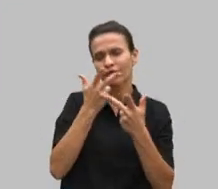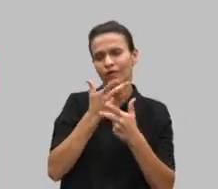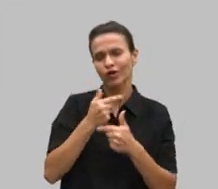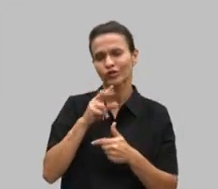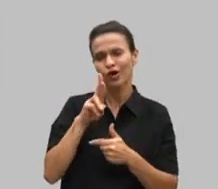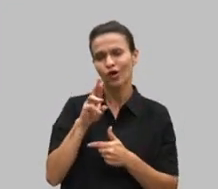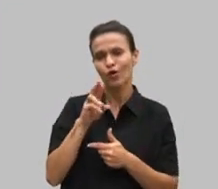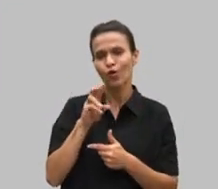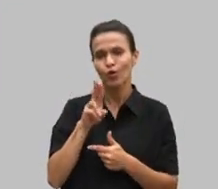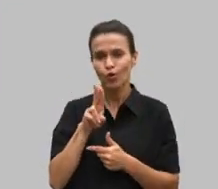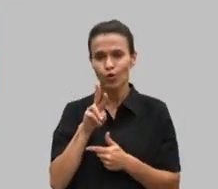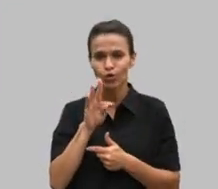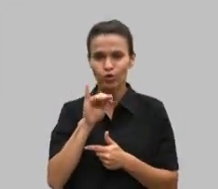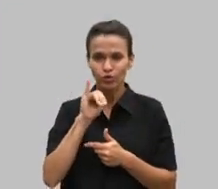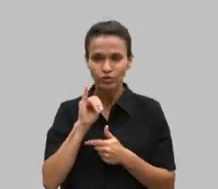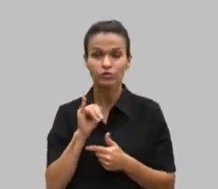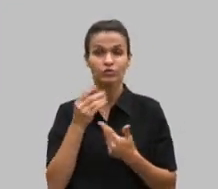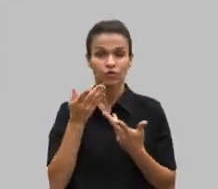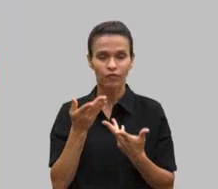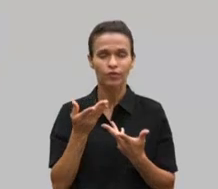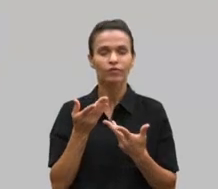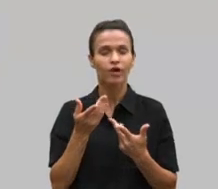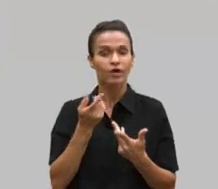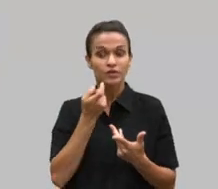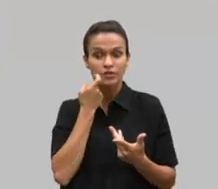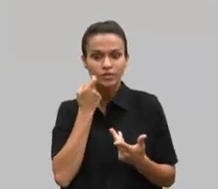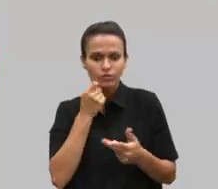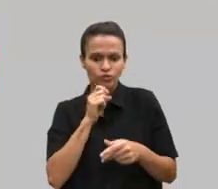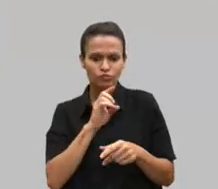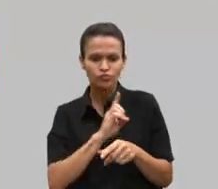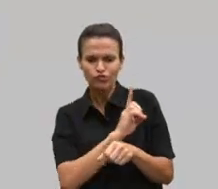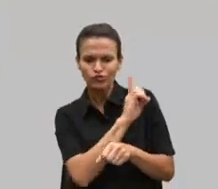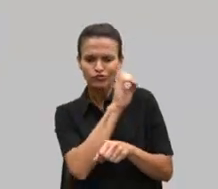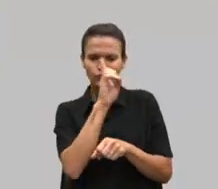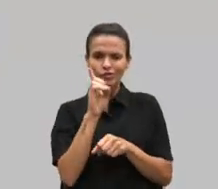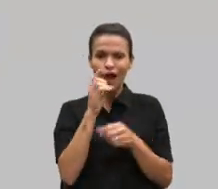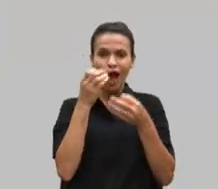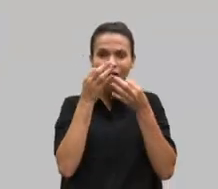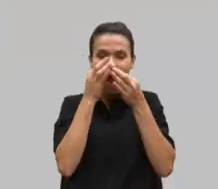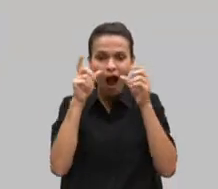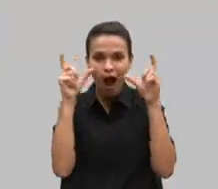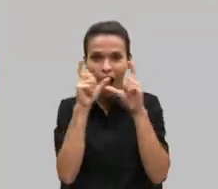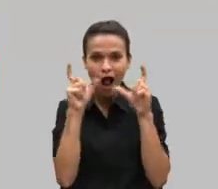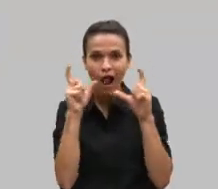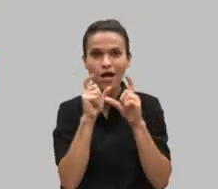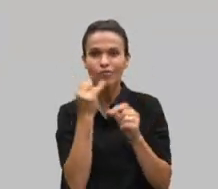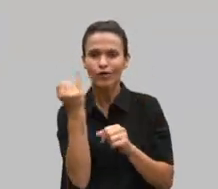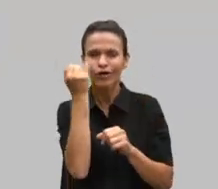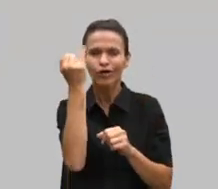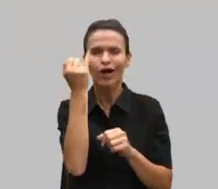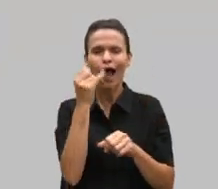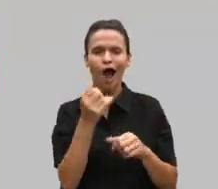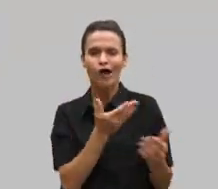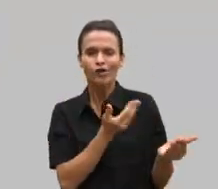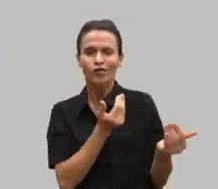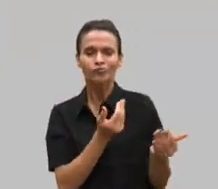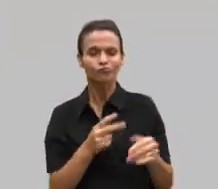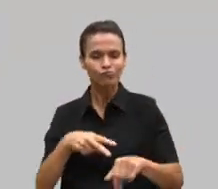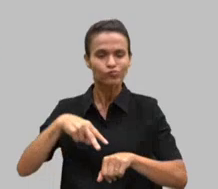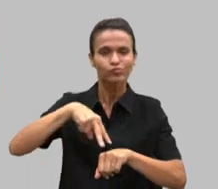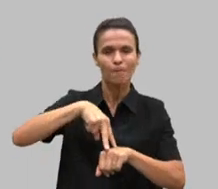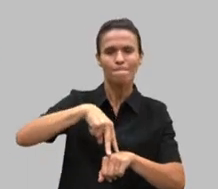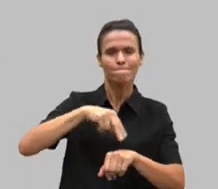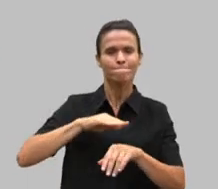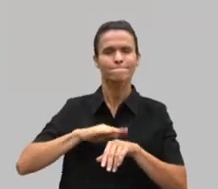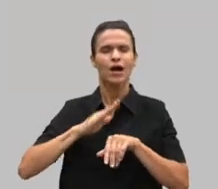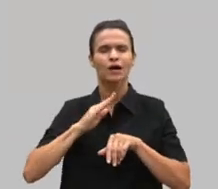fazer dessa sexta-feira um alerta importante que a juventude chegou ficou e mais jovens na